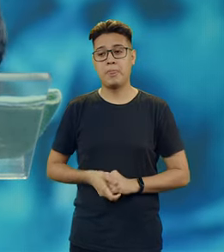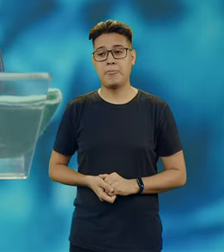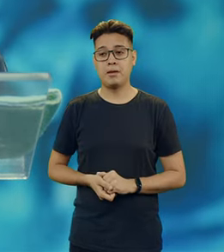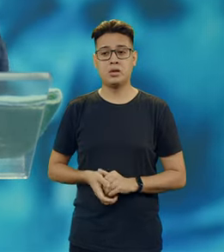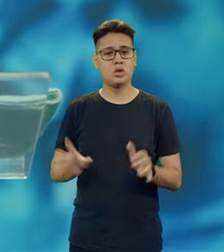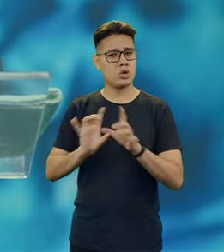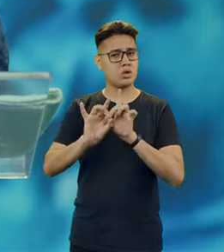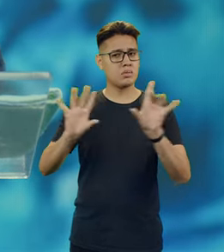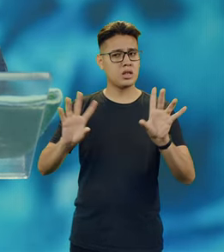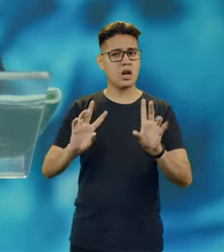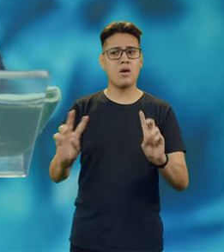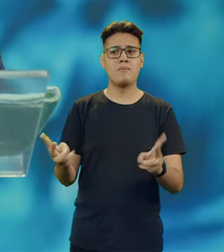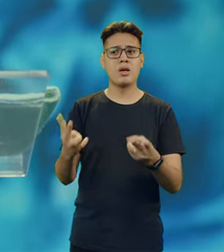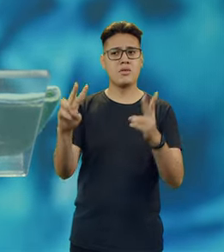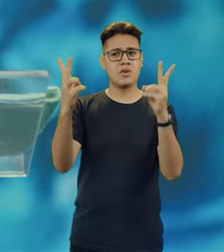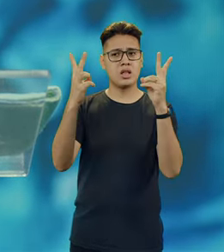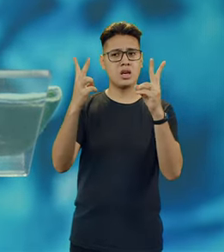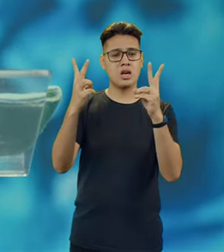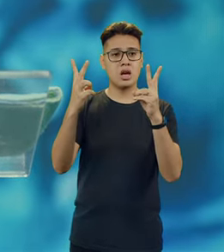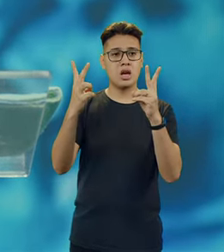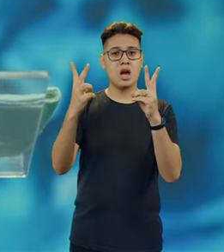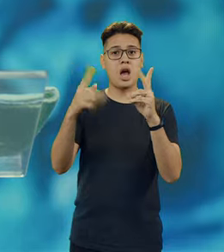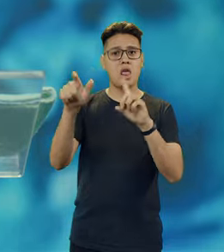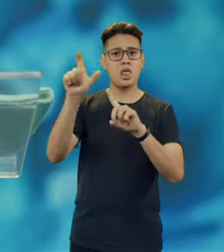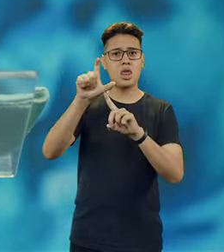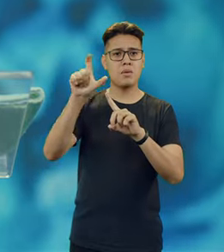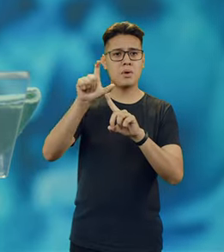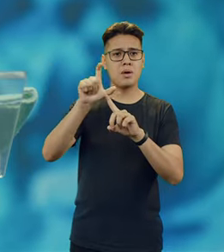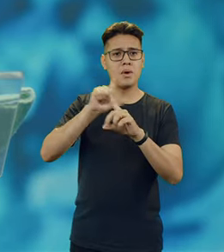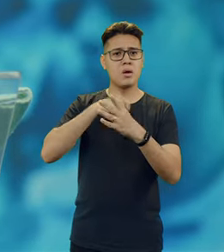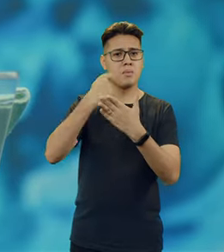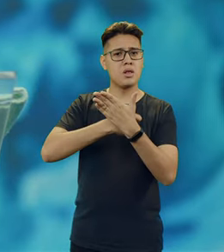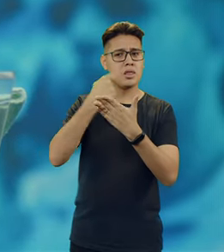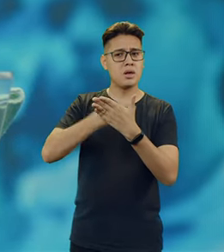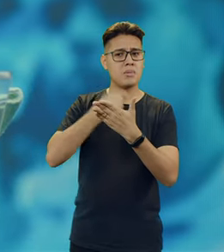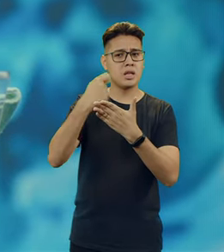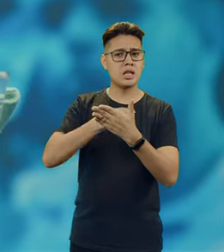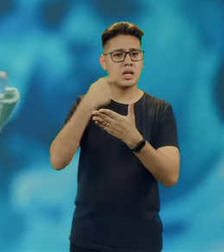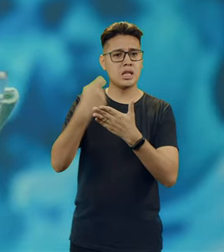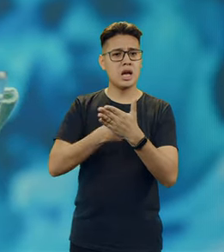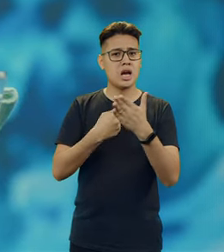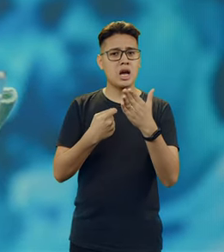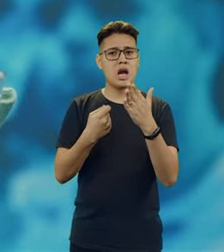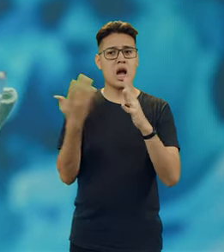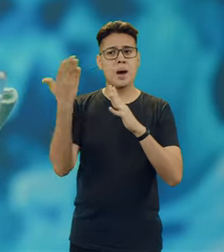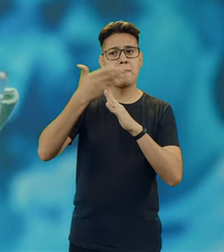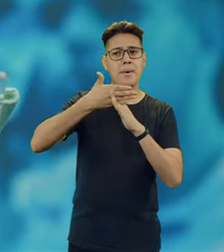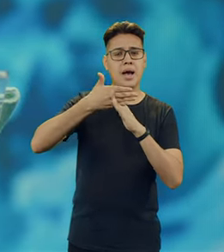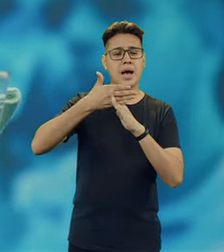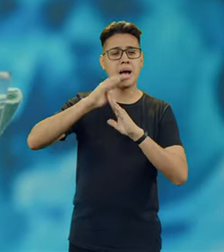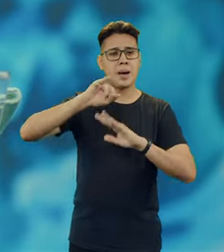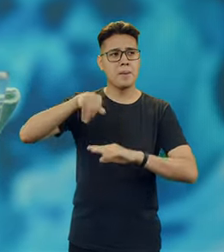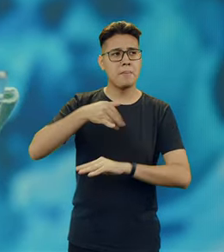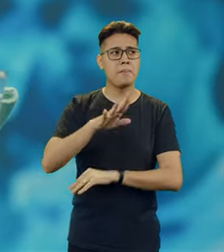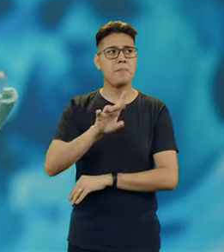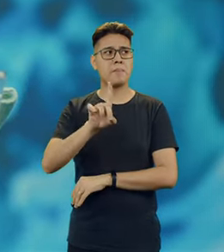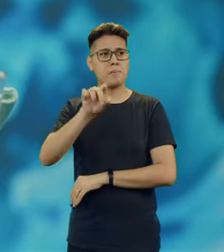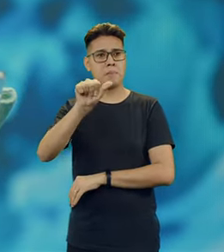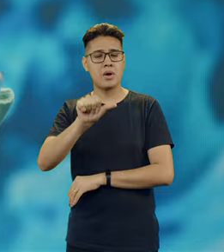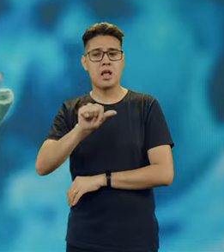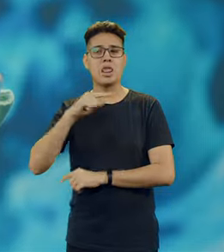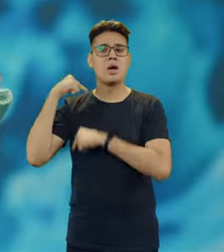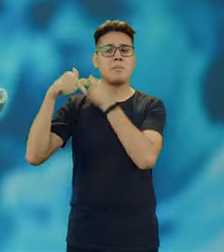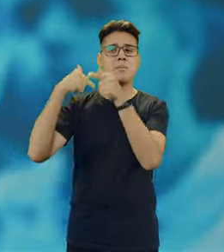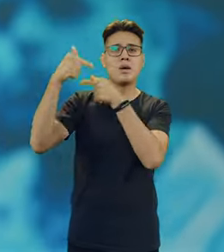permitiu a vitória do diabo na tentativa de cessar a descendência de Judá, linhagem da